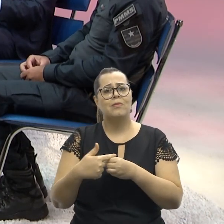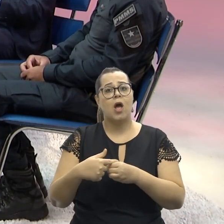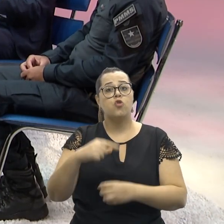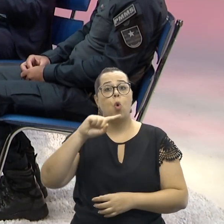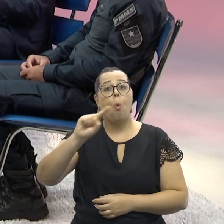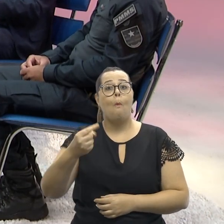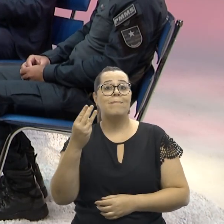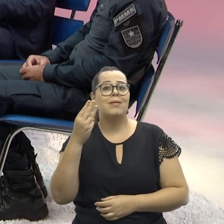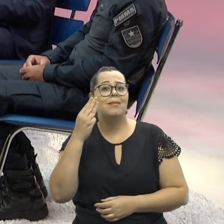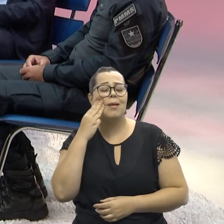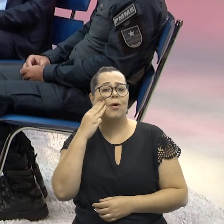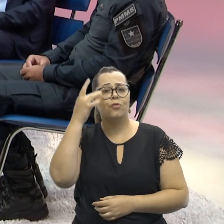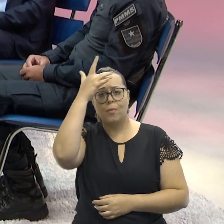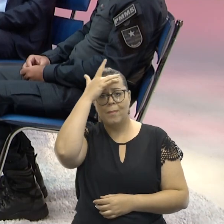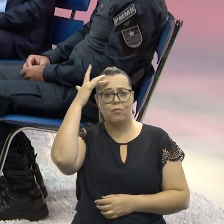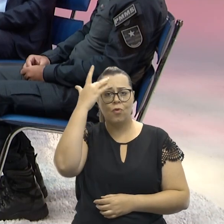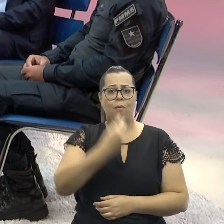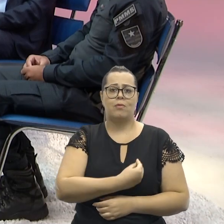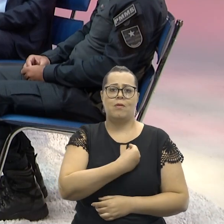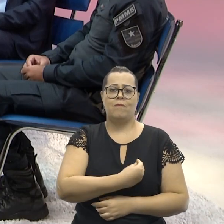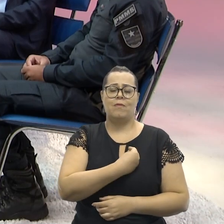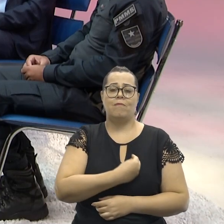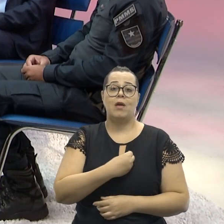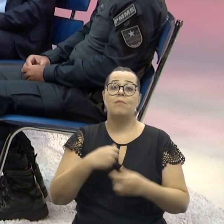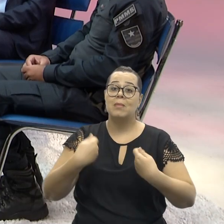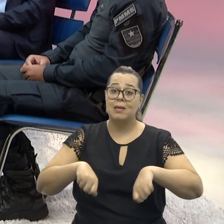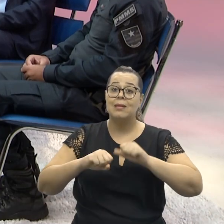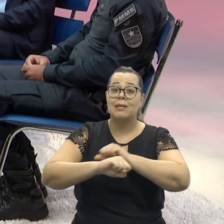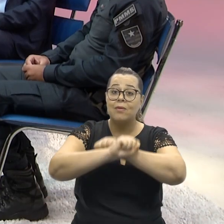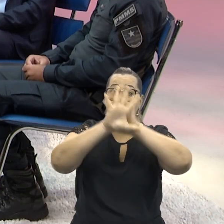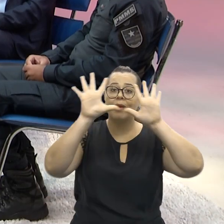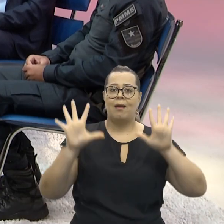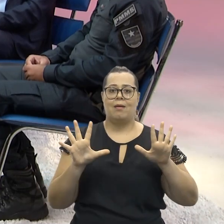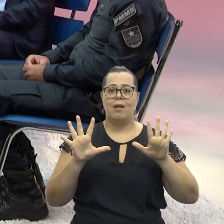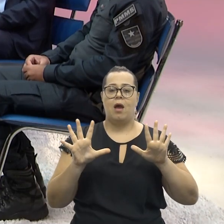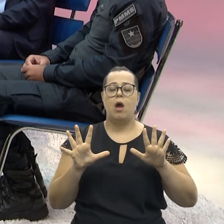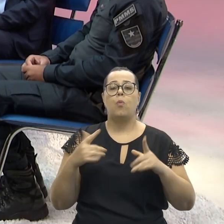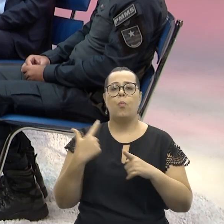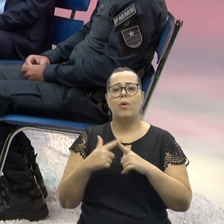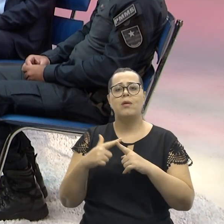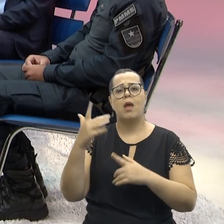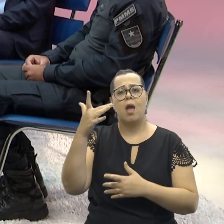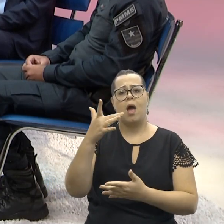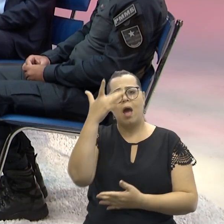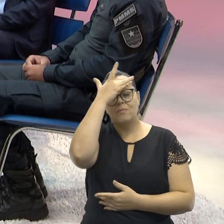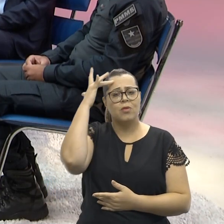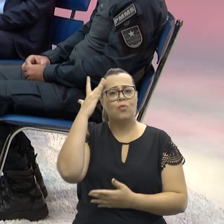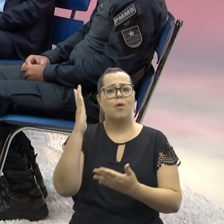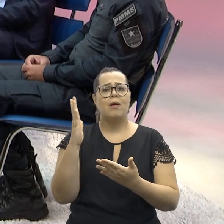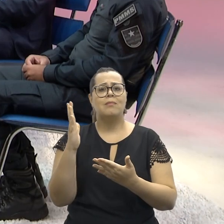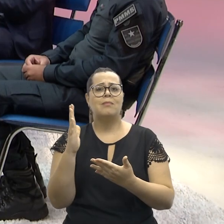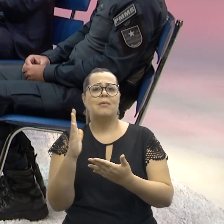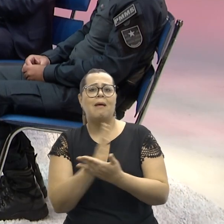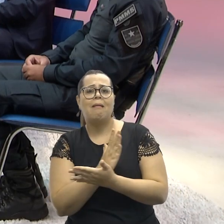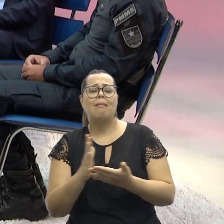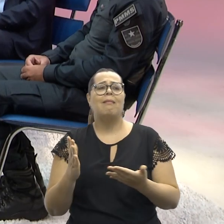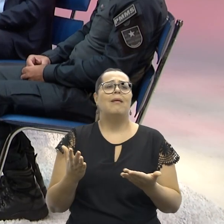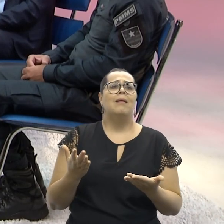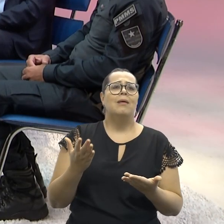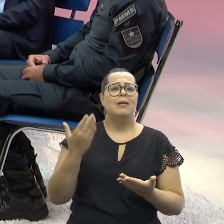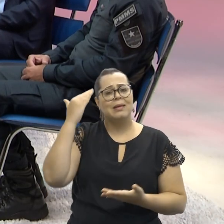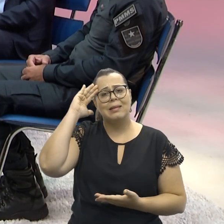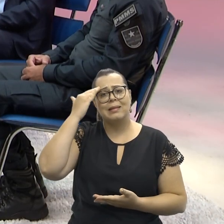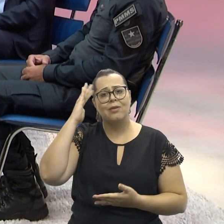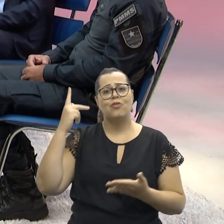Então, isso que tem que ser bem colocado, porque às vezes há uma interpretação equivocada da